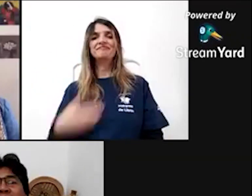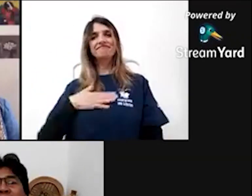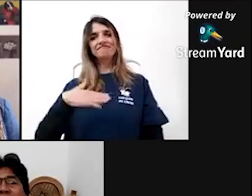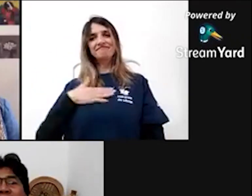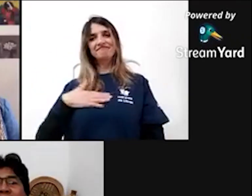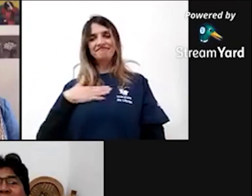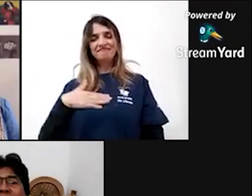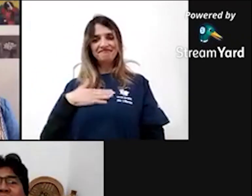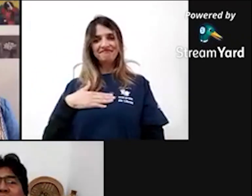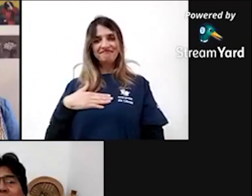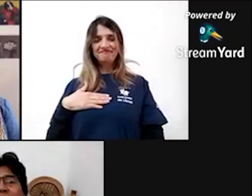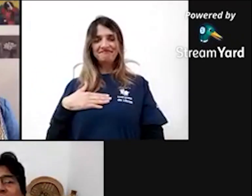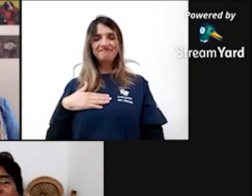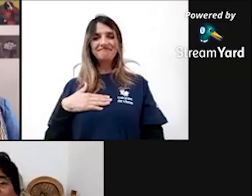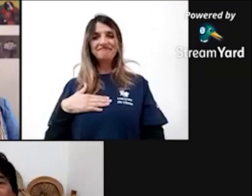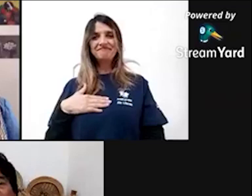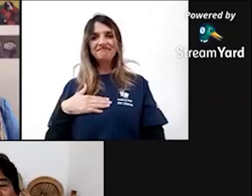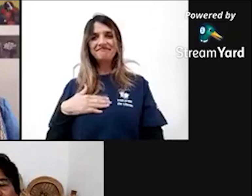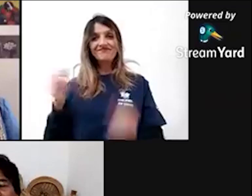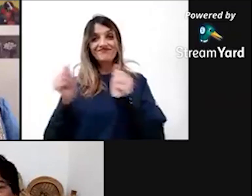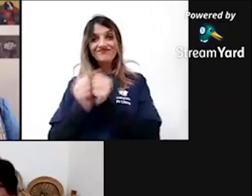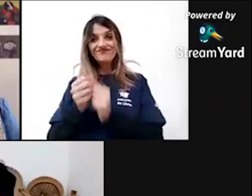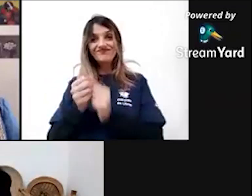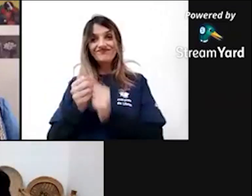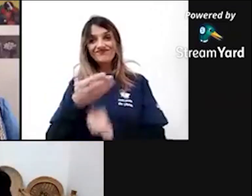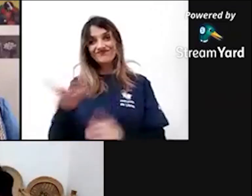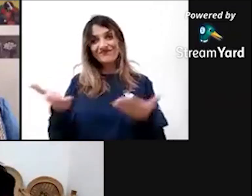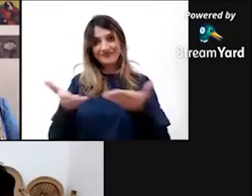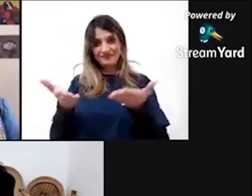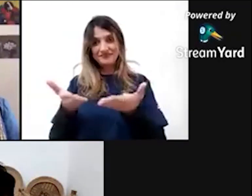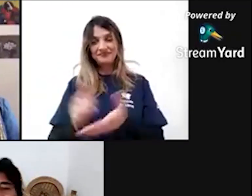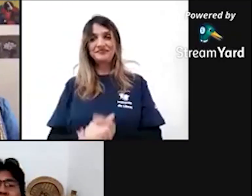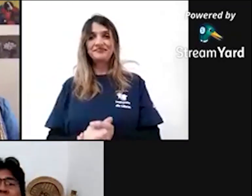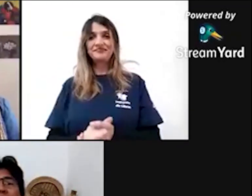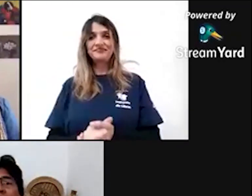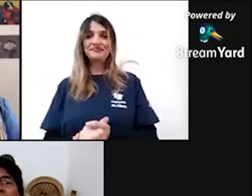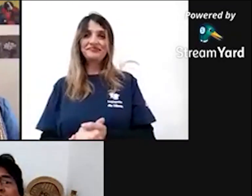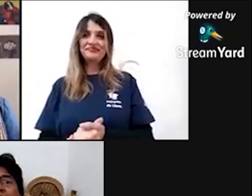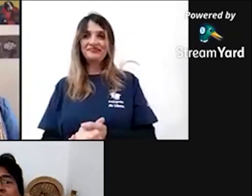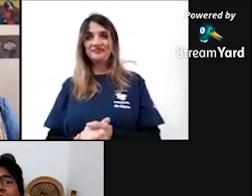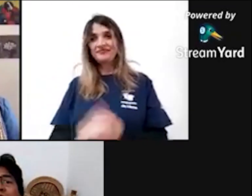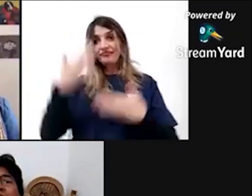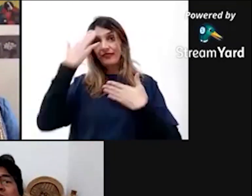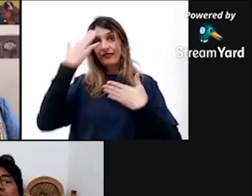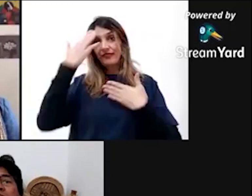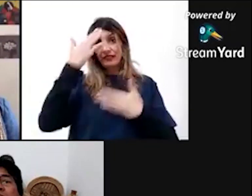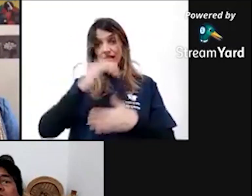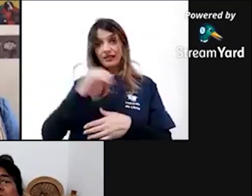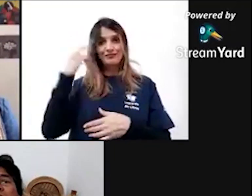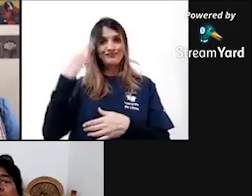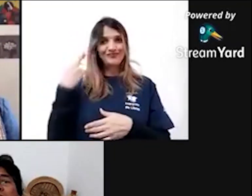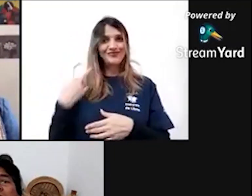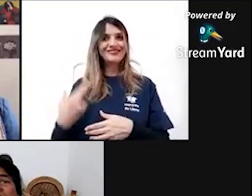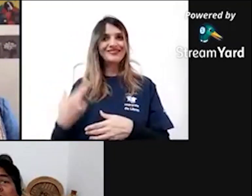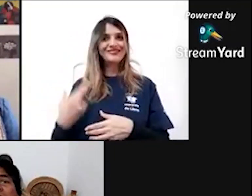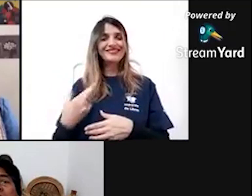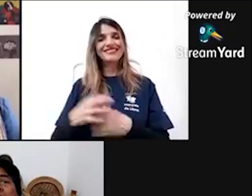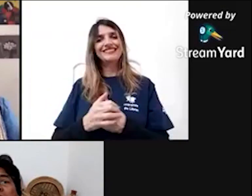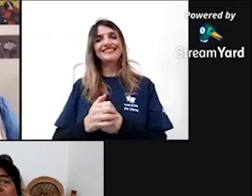enorme falar com vocês nessa tarde. Agradecer a Jussara